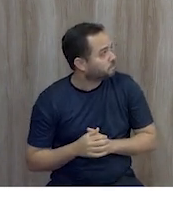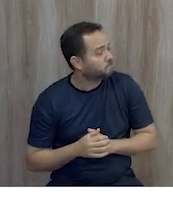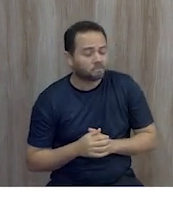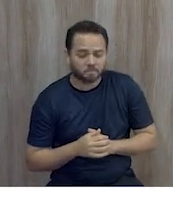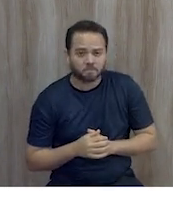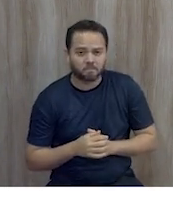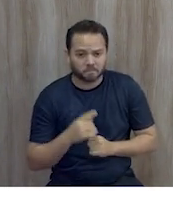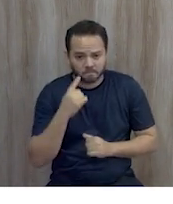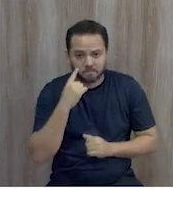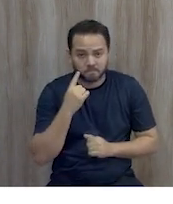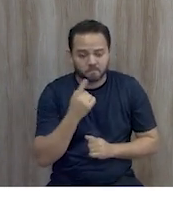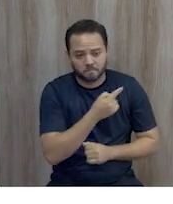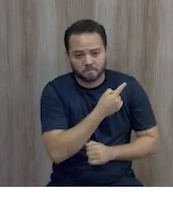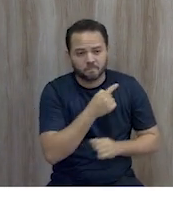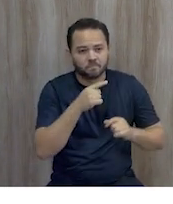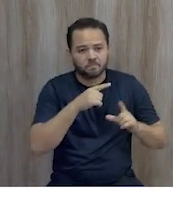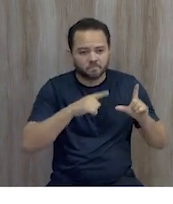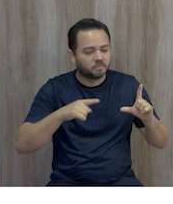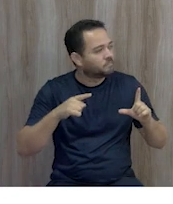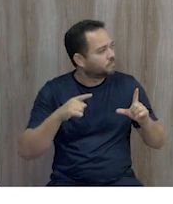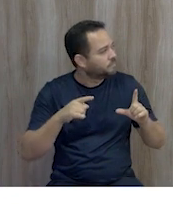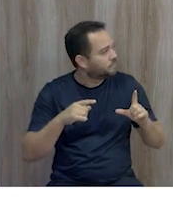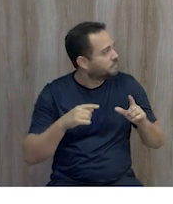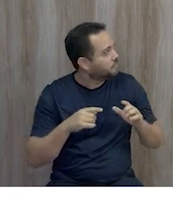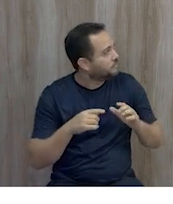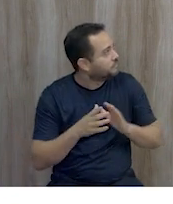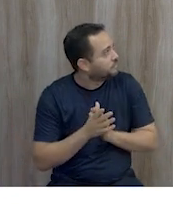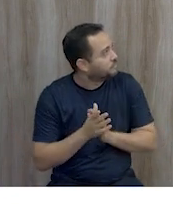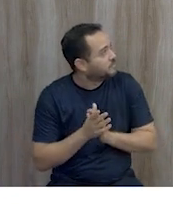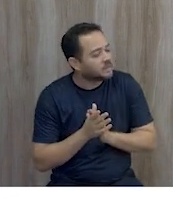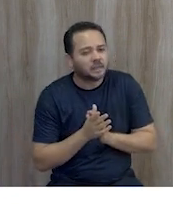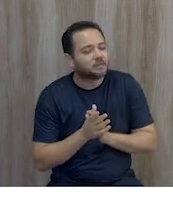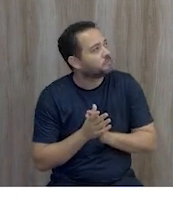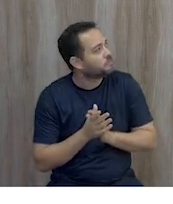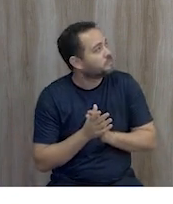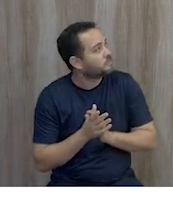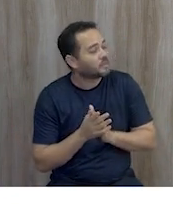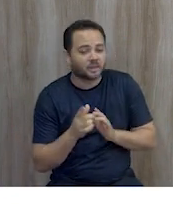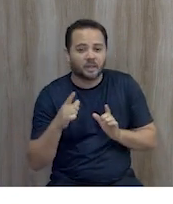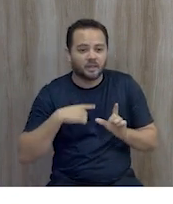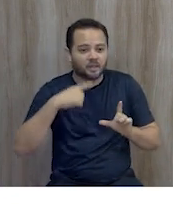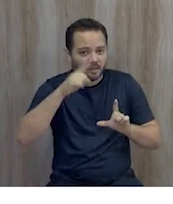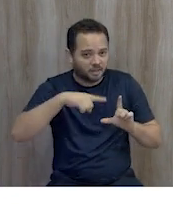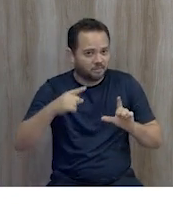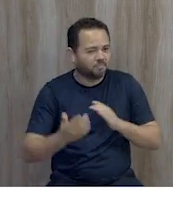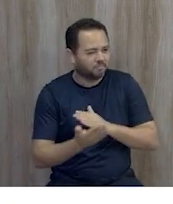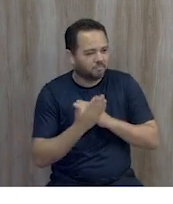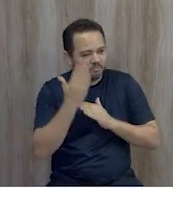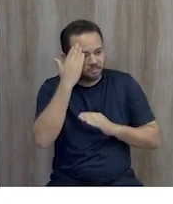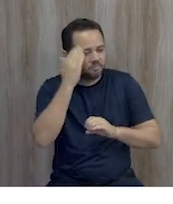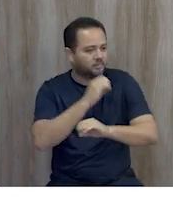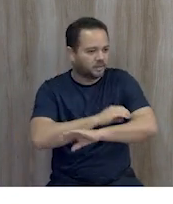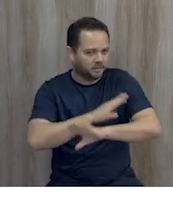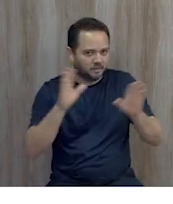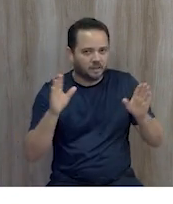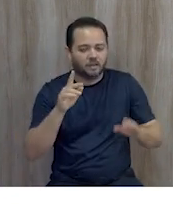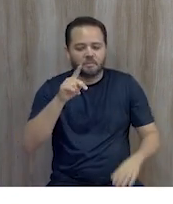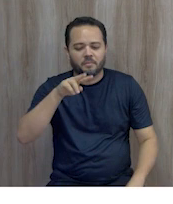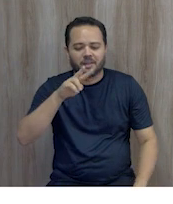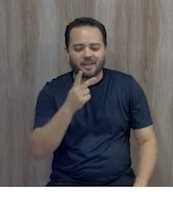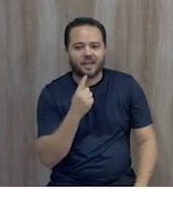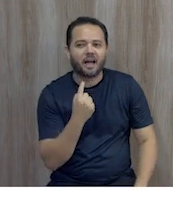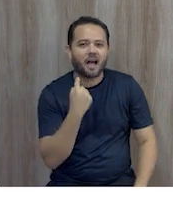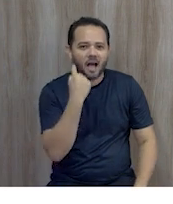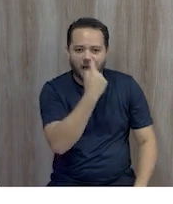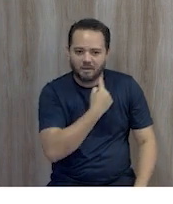para responder a primeira pergunta, que é por que tratar recessão gengival? Esse aqui é um gráfico de variação de pH